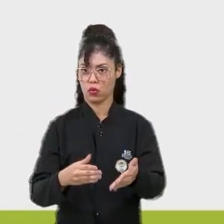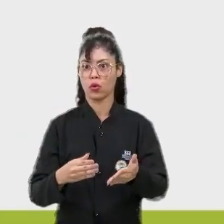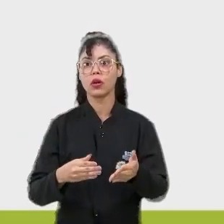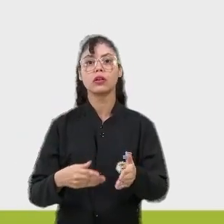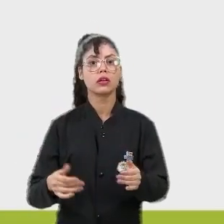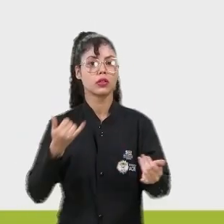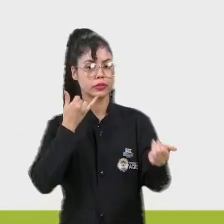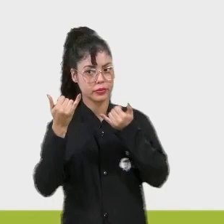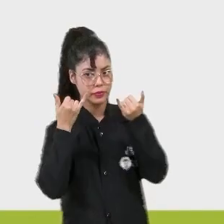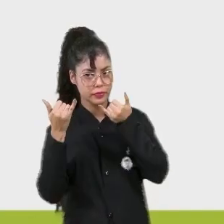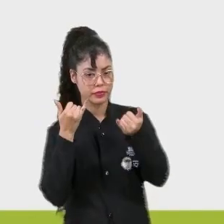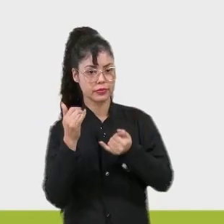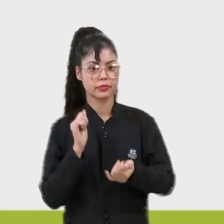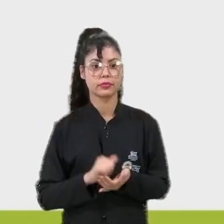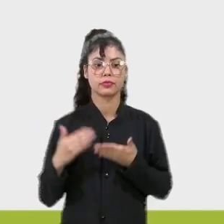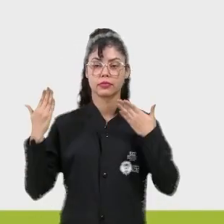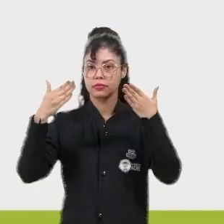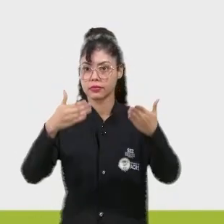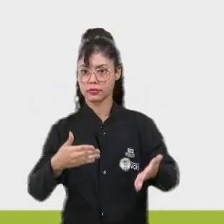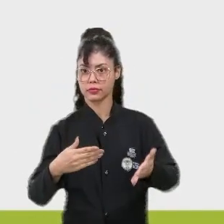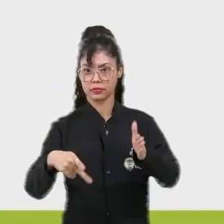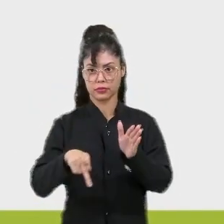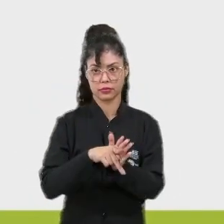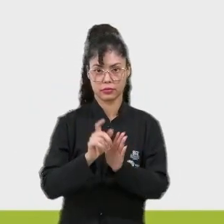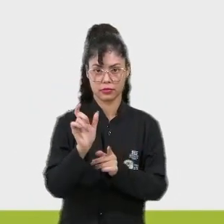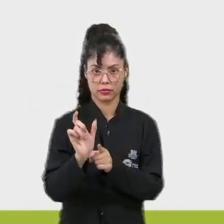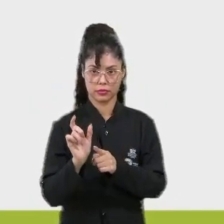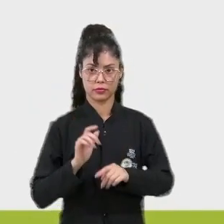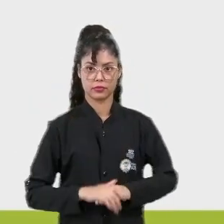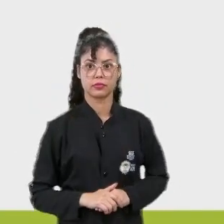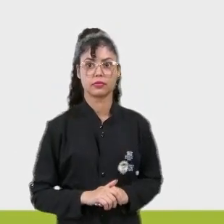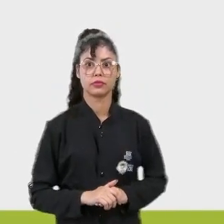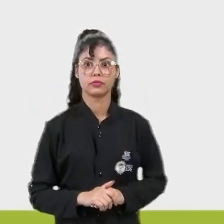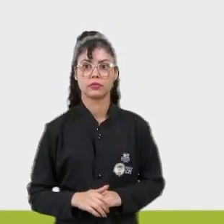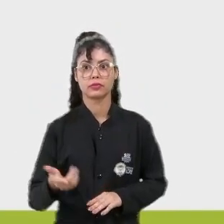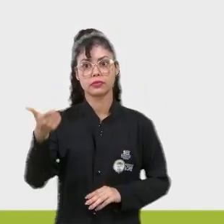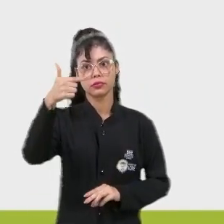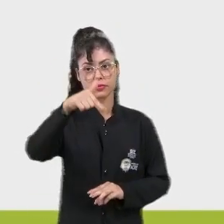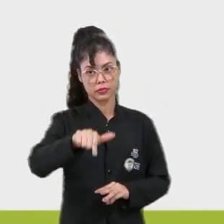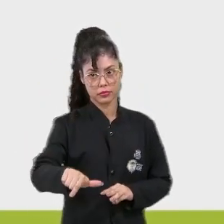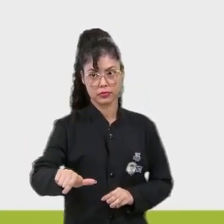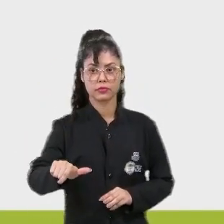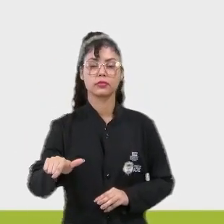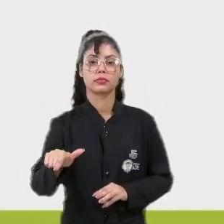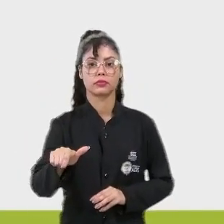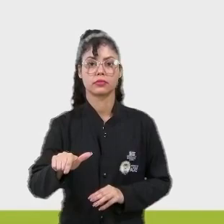de um anúncio, é focar nesse jogo de palavras. A